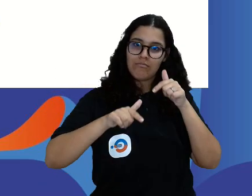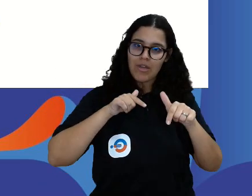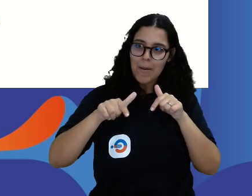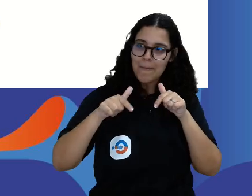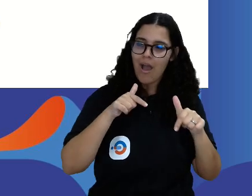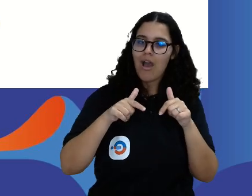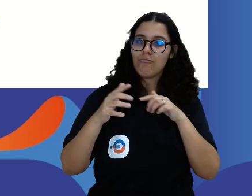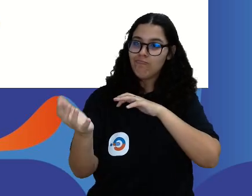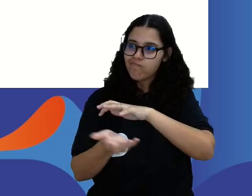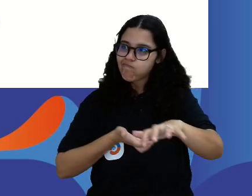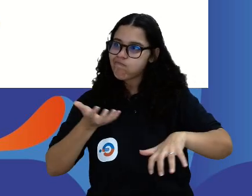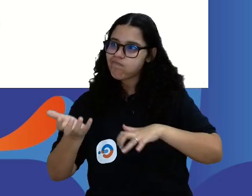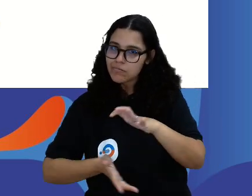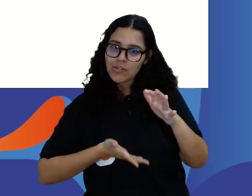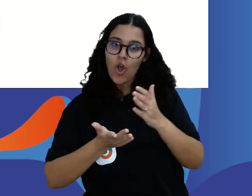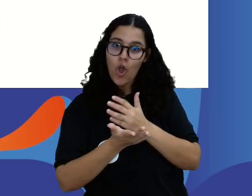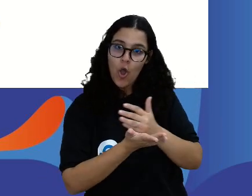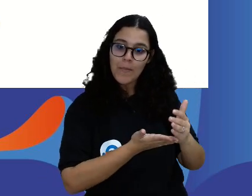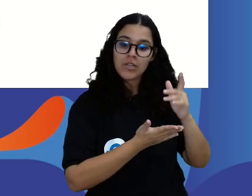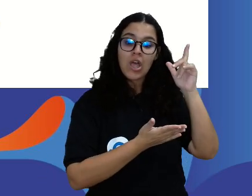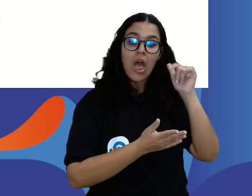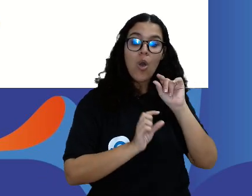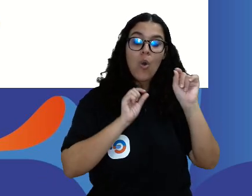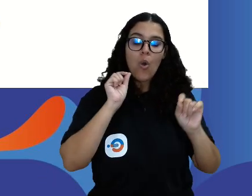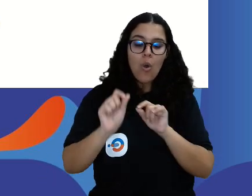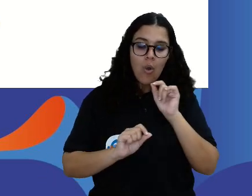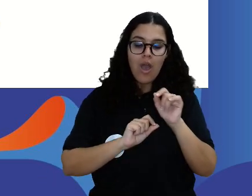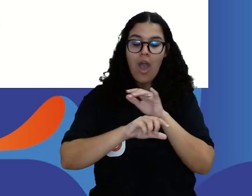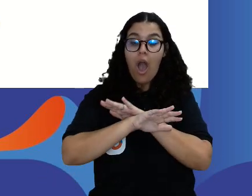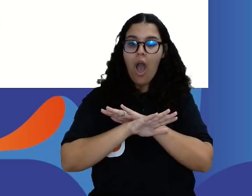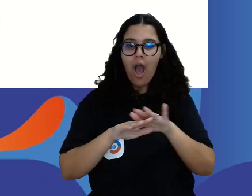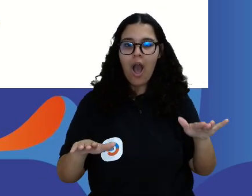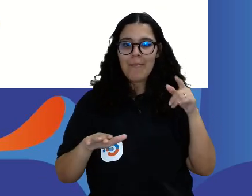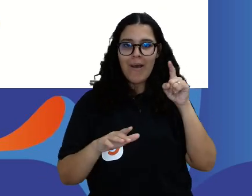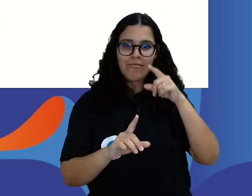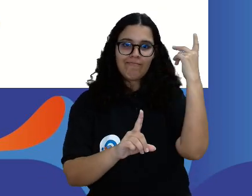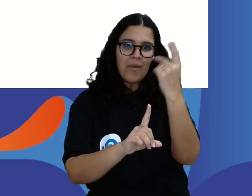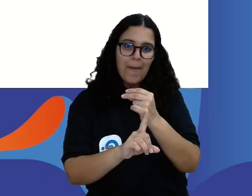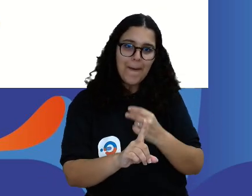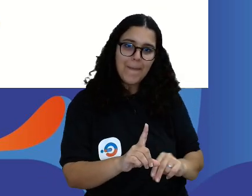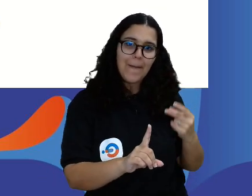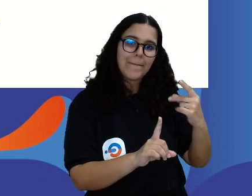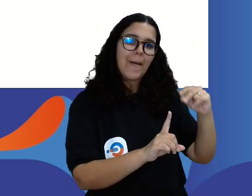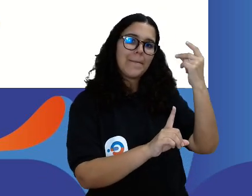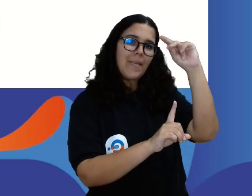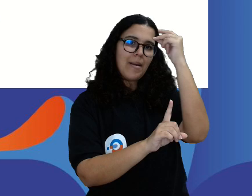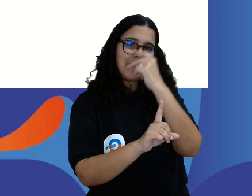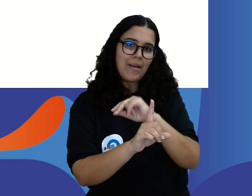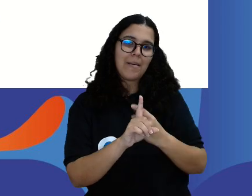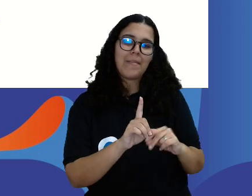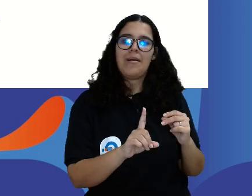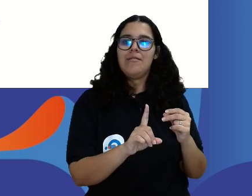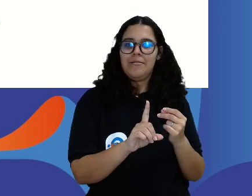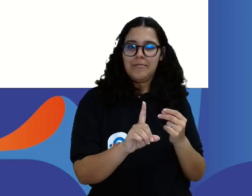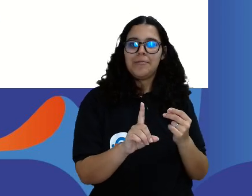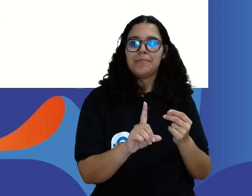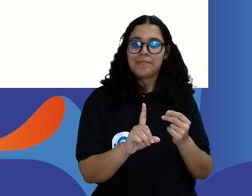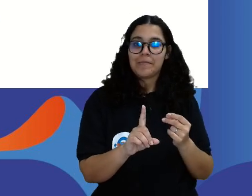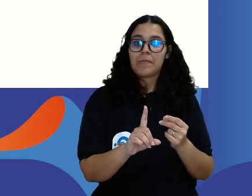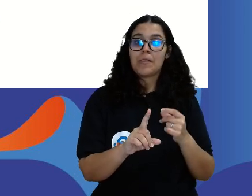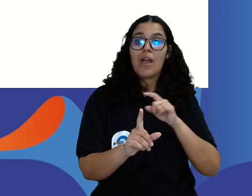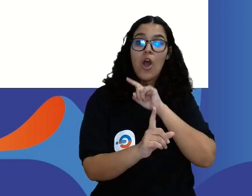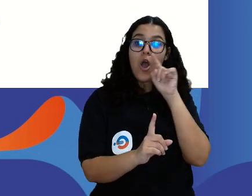era acabar com os castigos físicos, tendo nesses castigos como principal